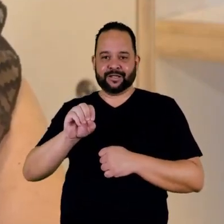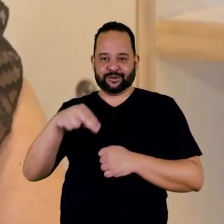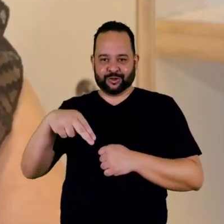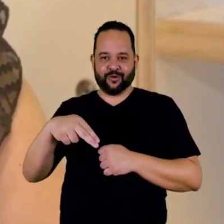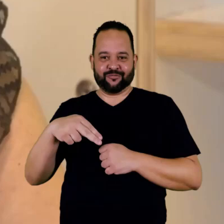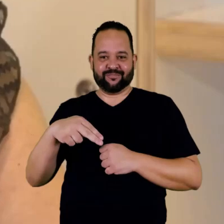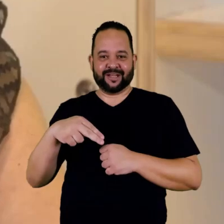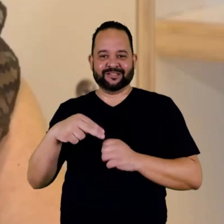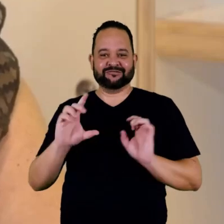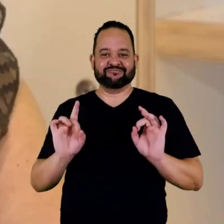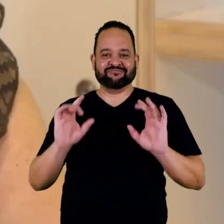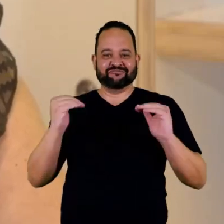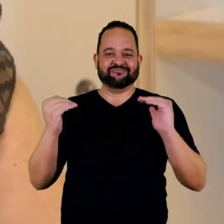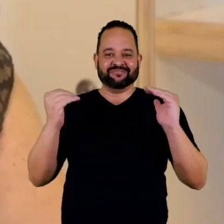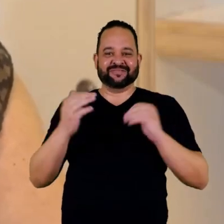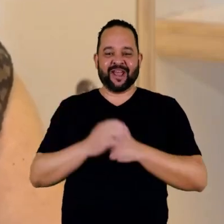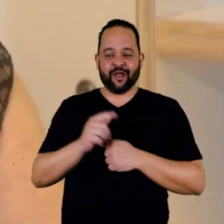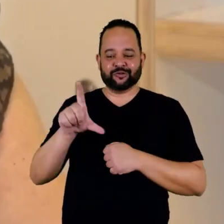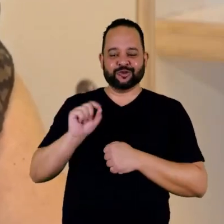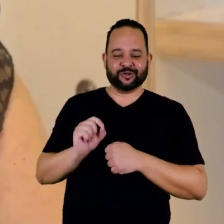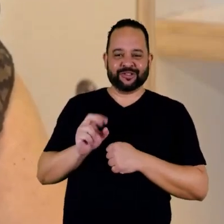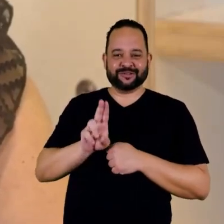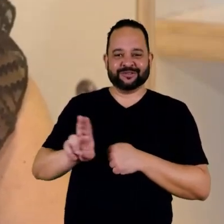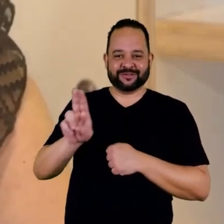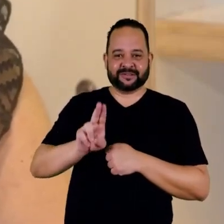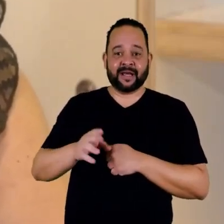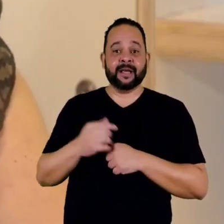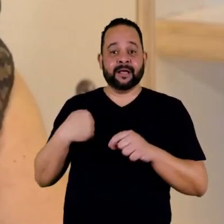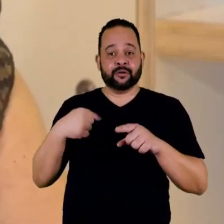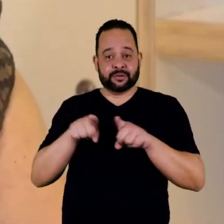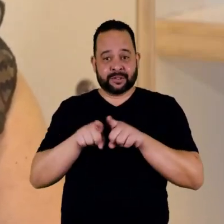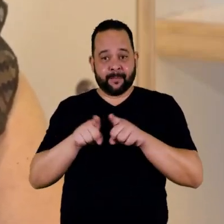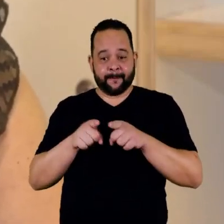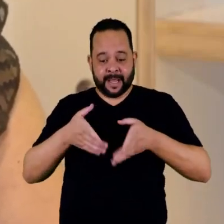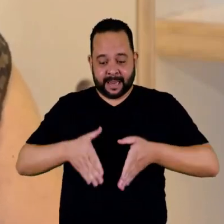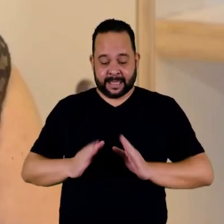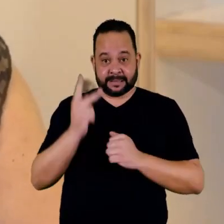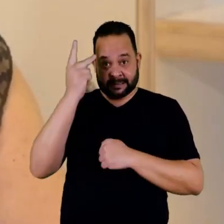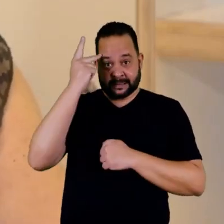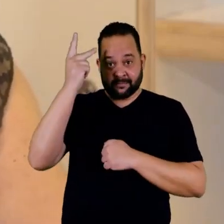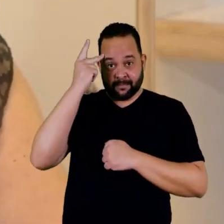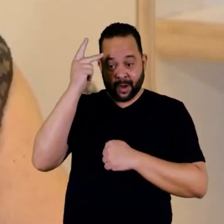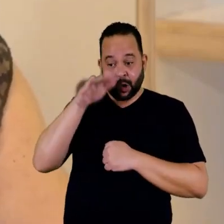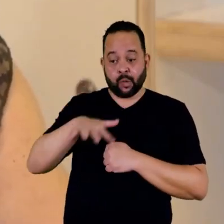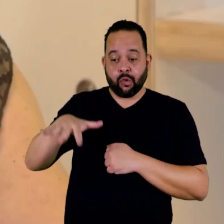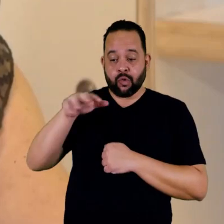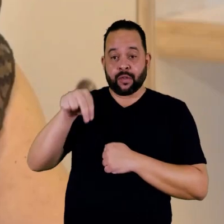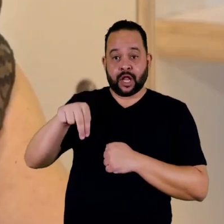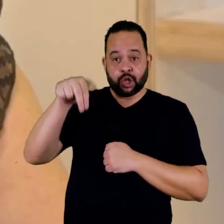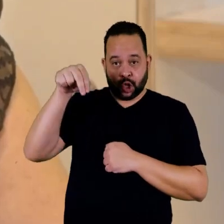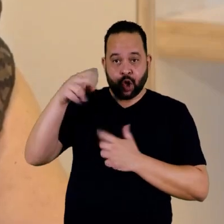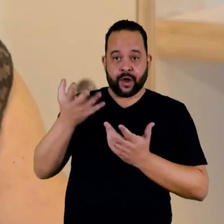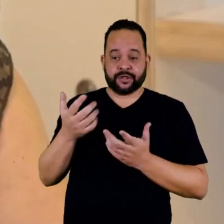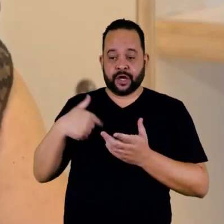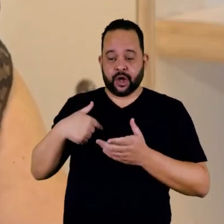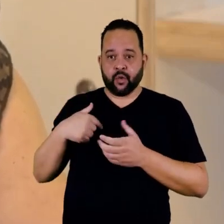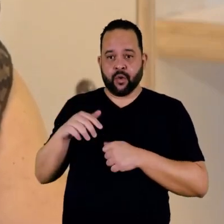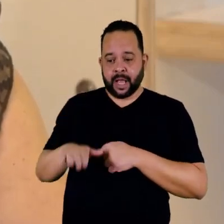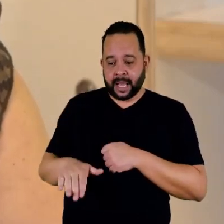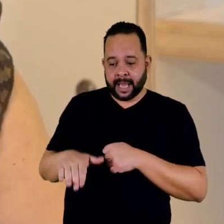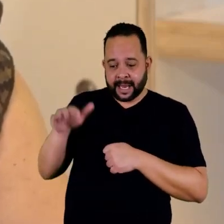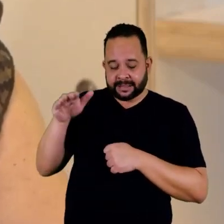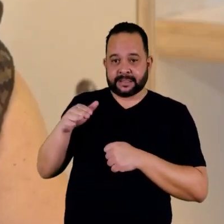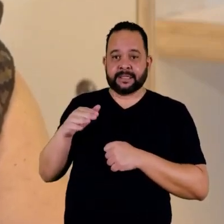exclusivo foi a opção por Marton há muitos anos atrás eu também nasci em São Paulo também sou da Zona Norte de São Paulo fui